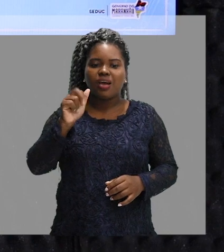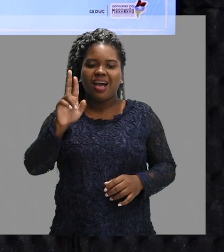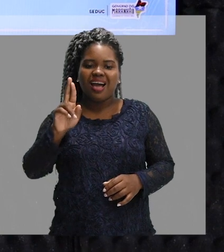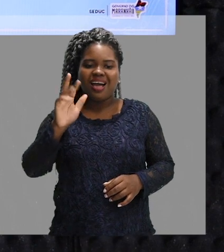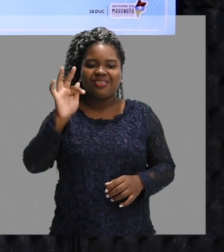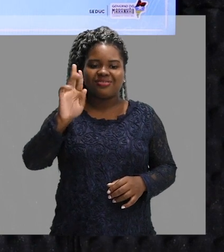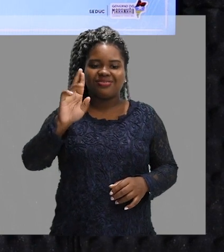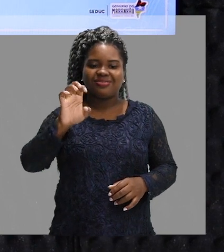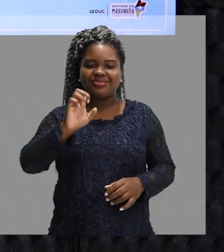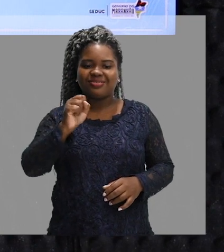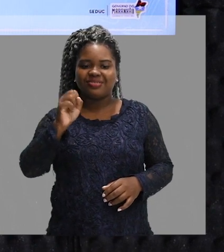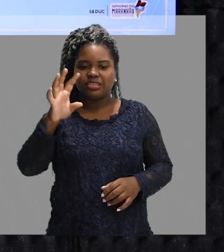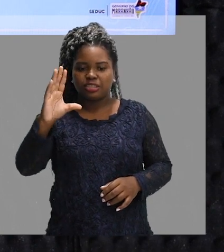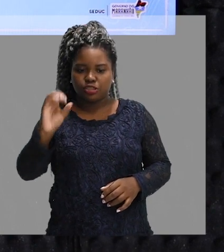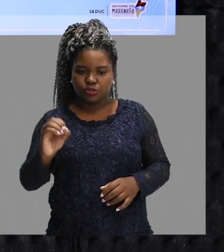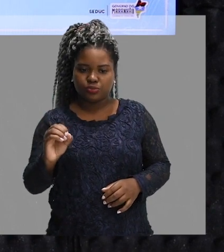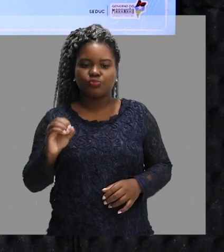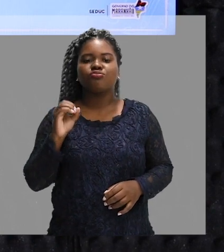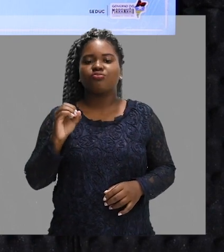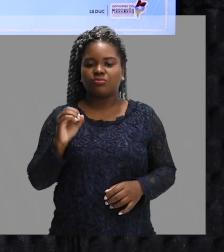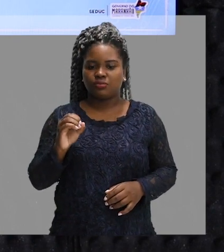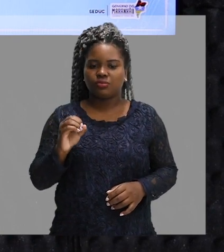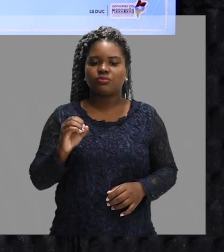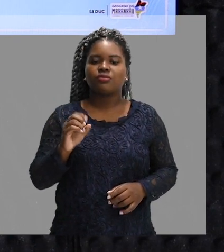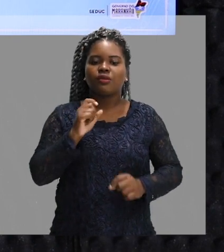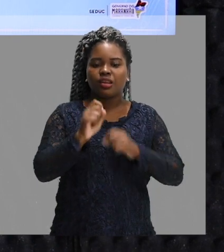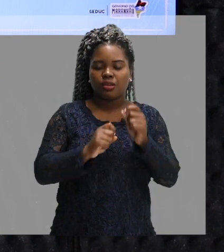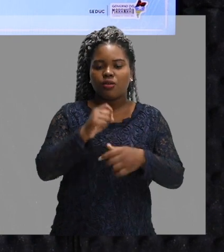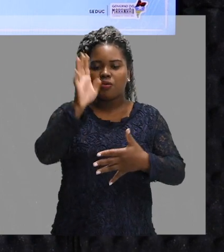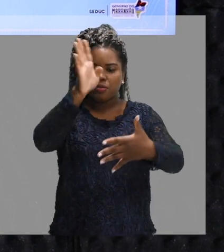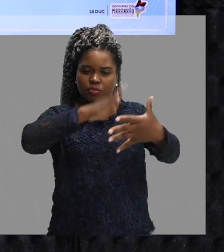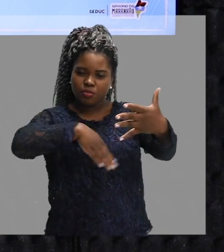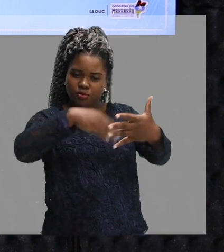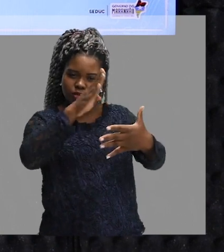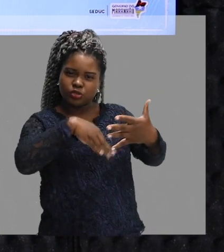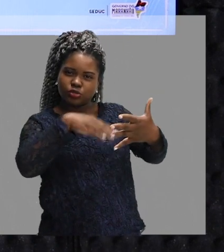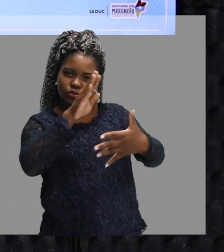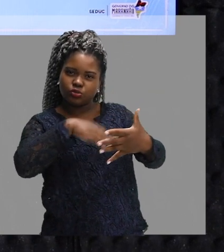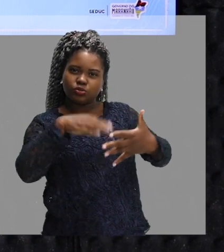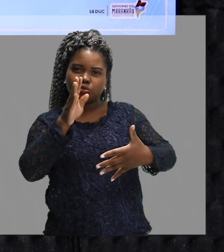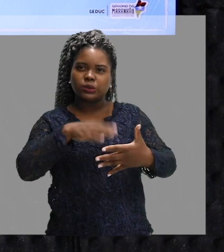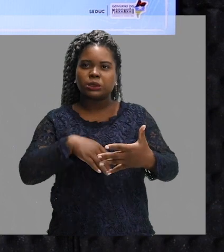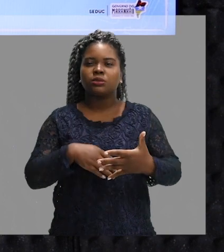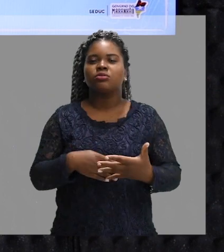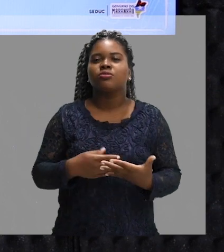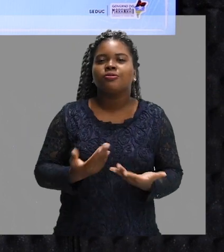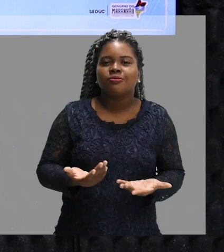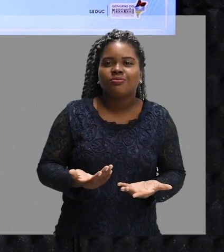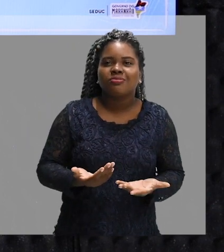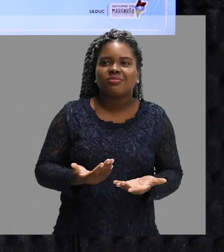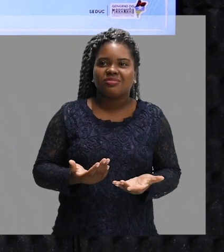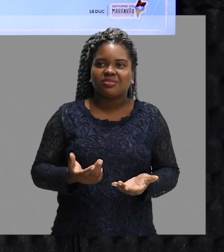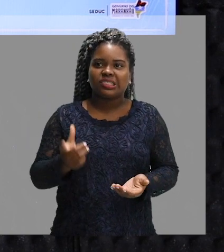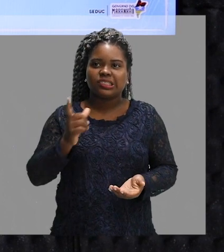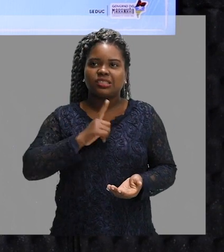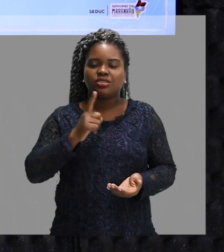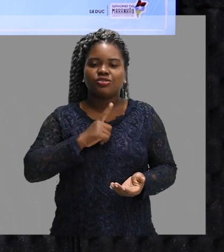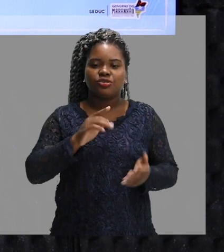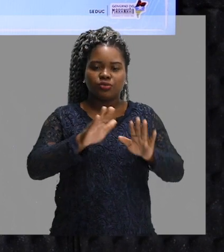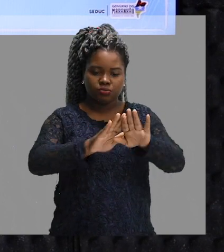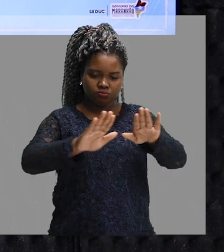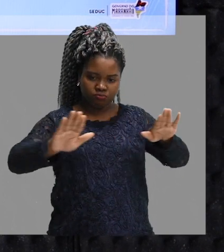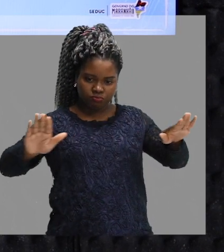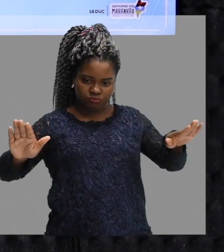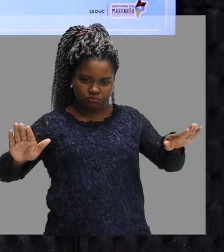vão ouvir muito na hora que a gente começar a trabalhar com história da arte. O afresco era uma pintura que era feita onde se rebocava uma superfície